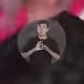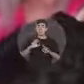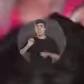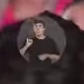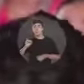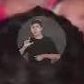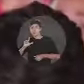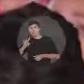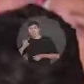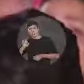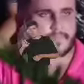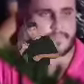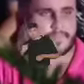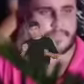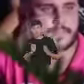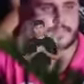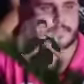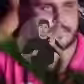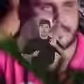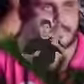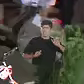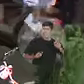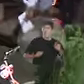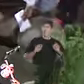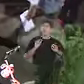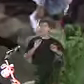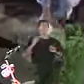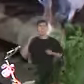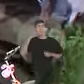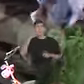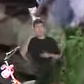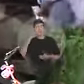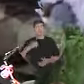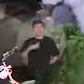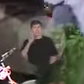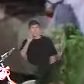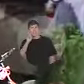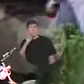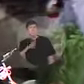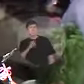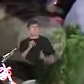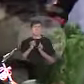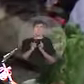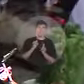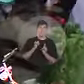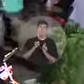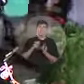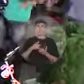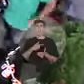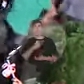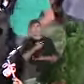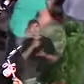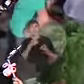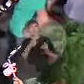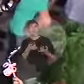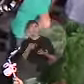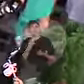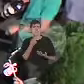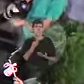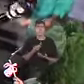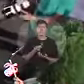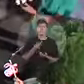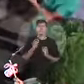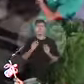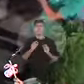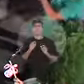de Silveira e Tião. O que é que a senhora acha? Eu vi pelas redes sociais, tem aí uma fala dizendo